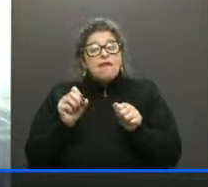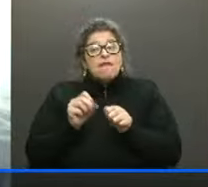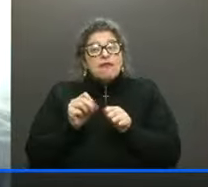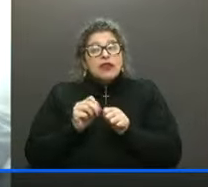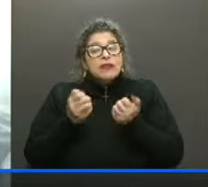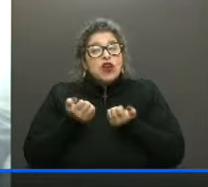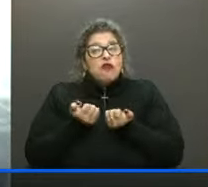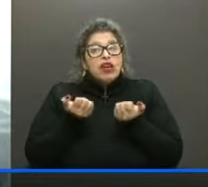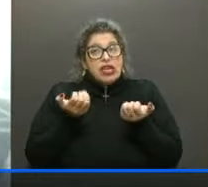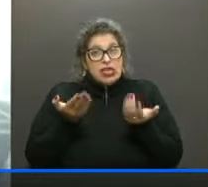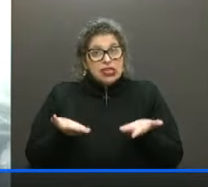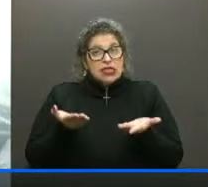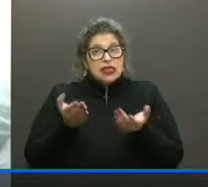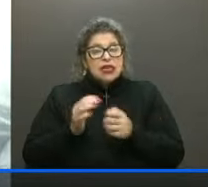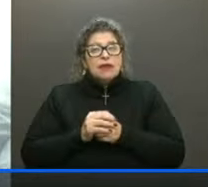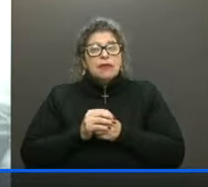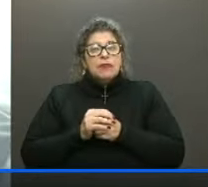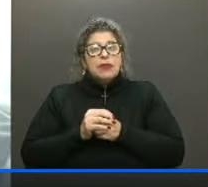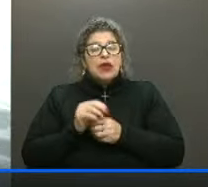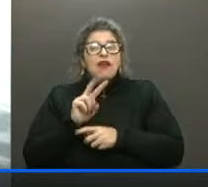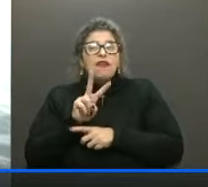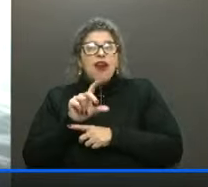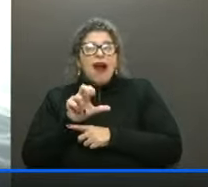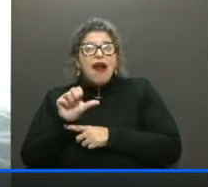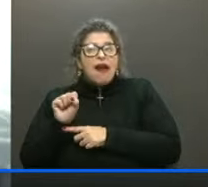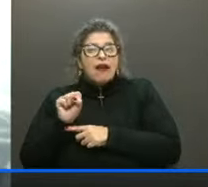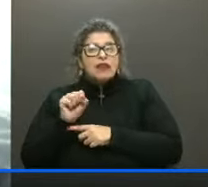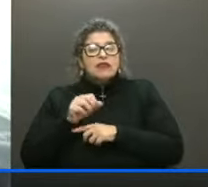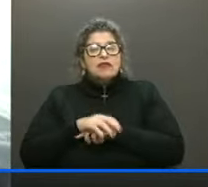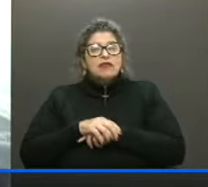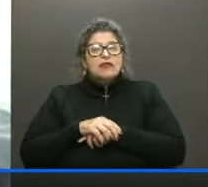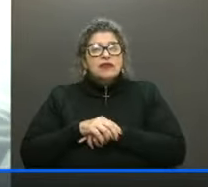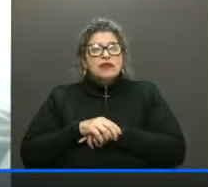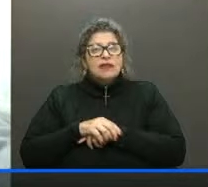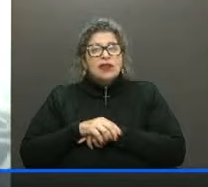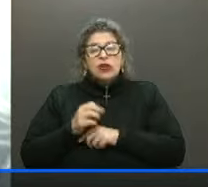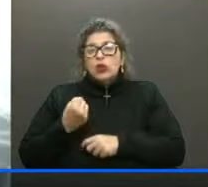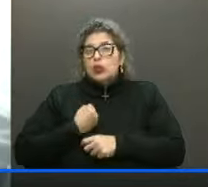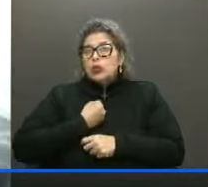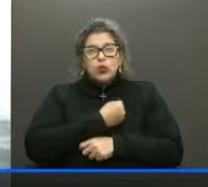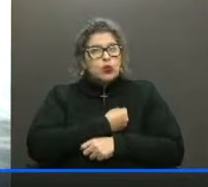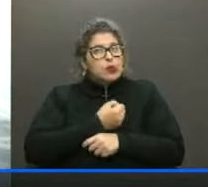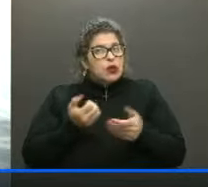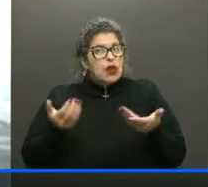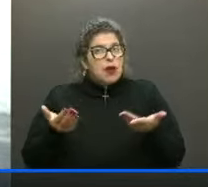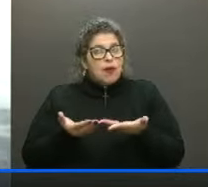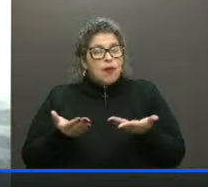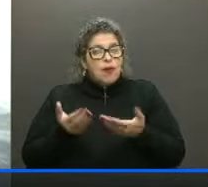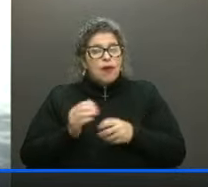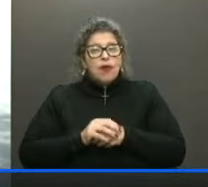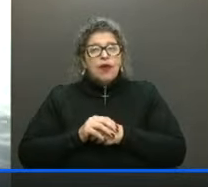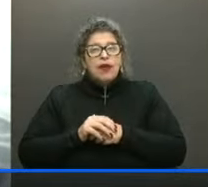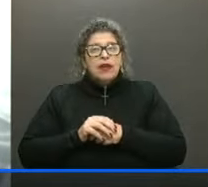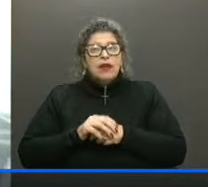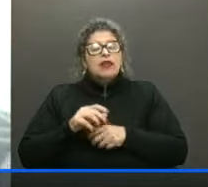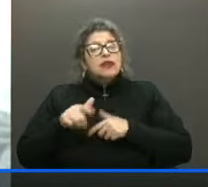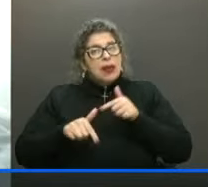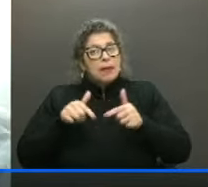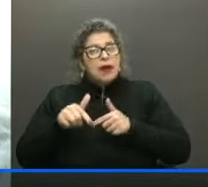esse oferecimento da vaga, né? Fora isso, eu não tenho números agora, mas atuo na gestão de vagas